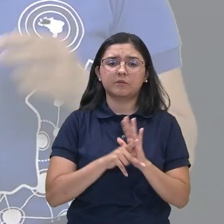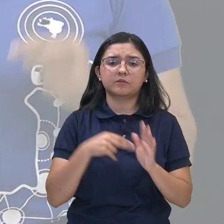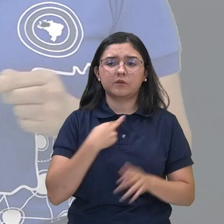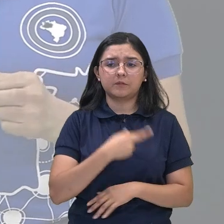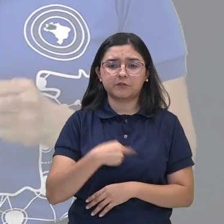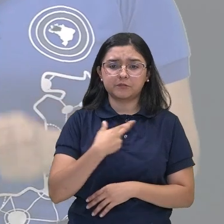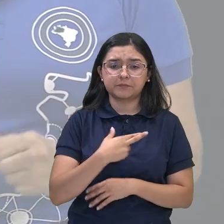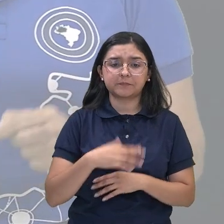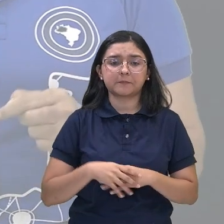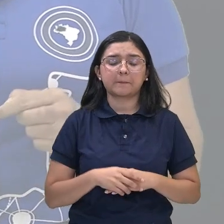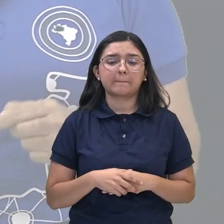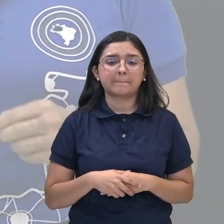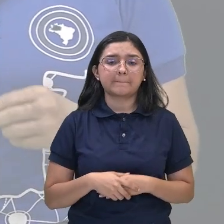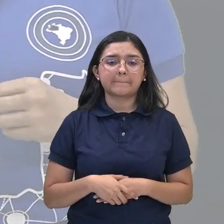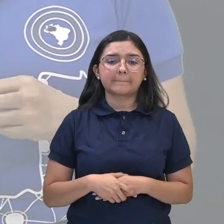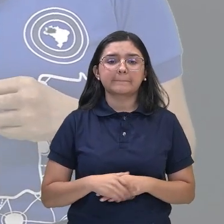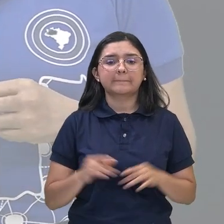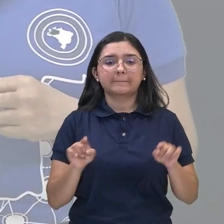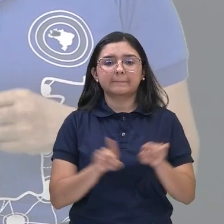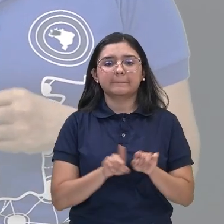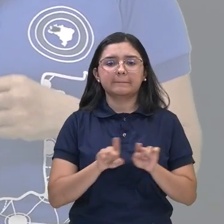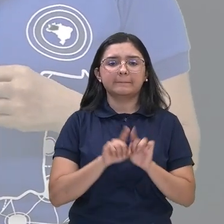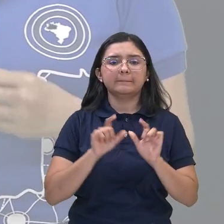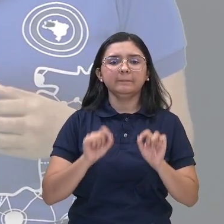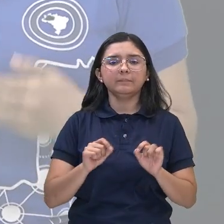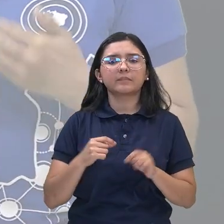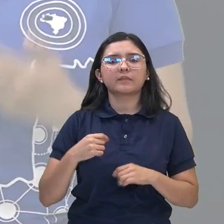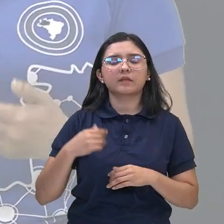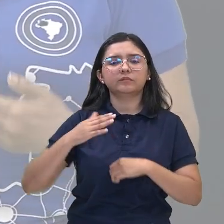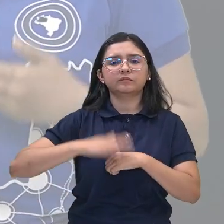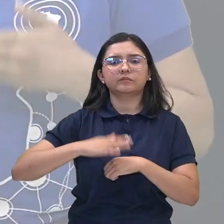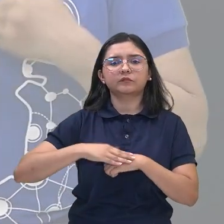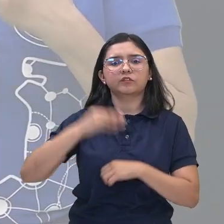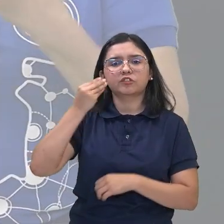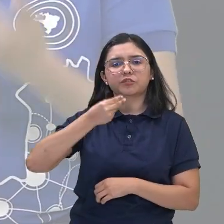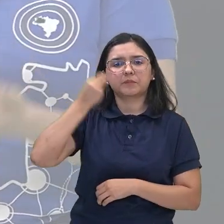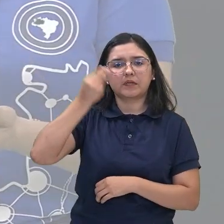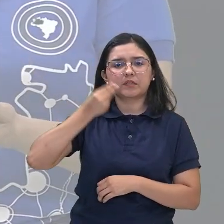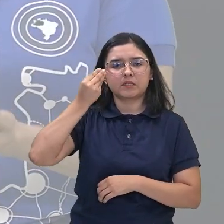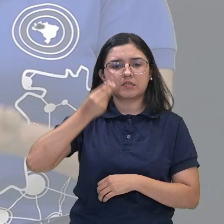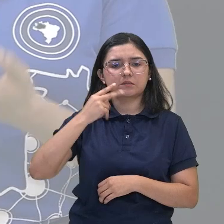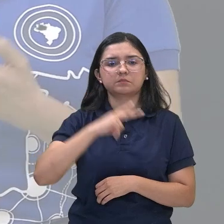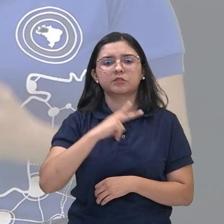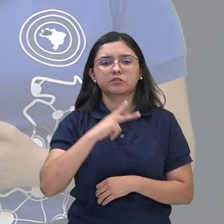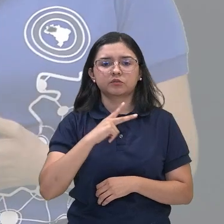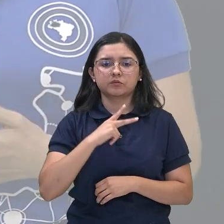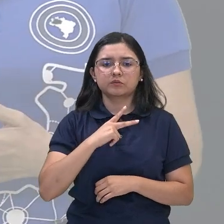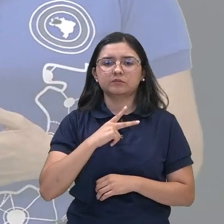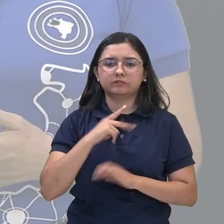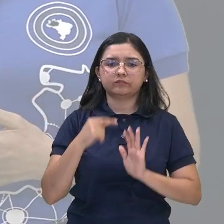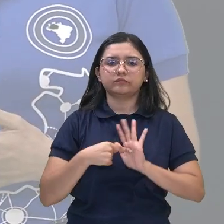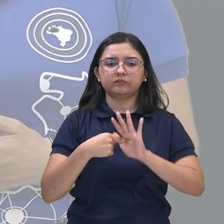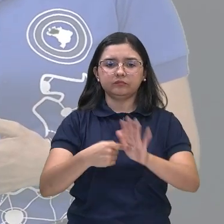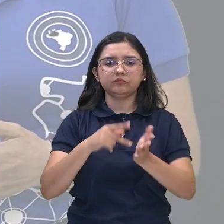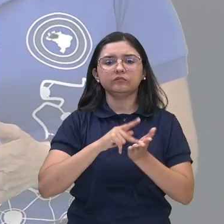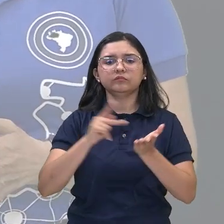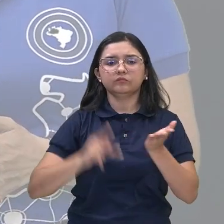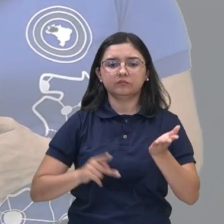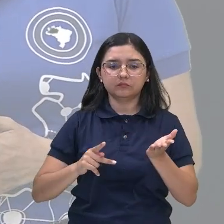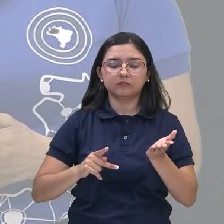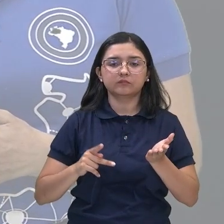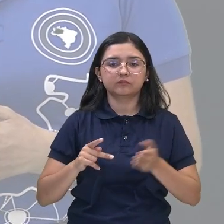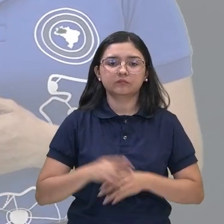romantismo. Incorporação de sua experiência pessoal à poesia, falar de si, que não é coisa do arcadismo,